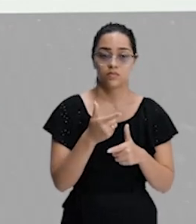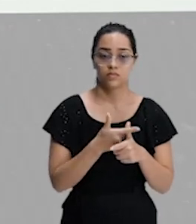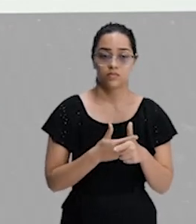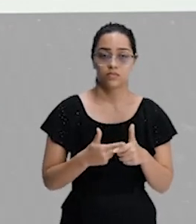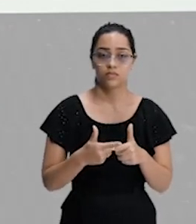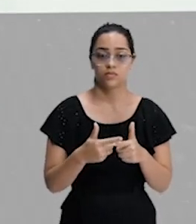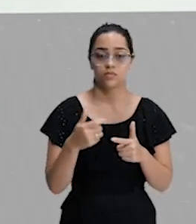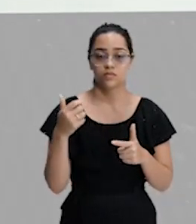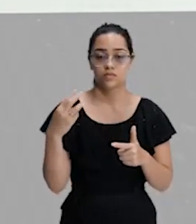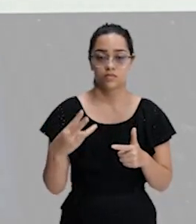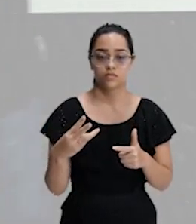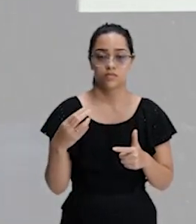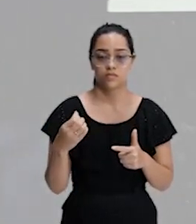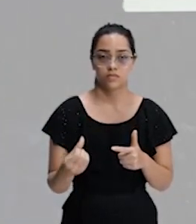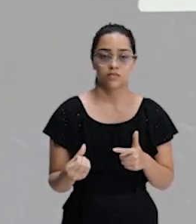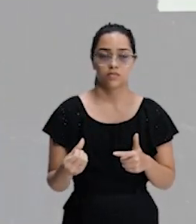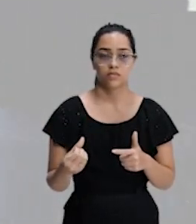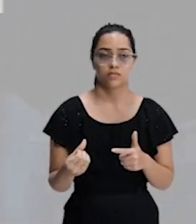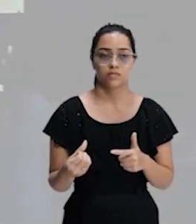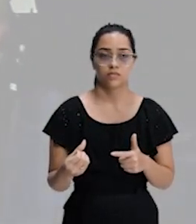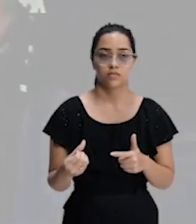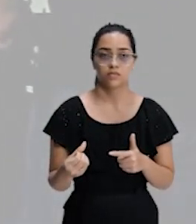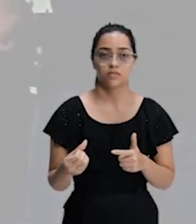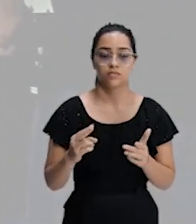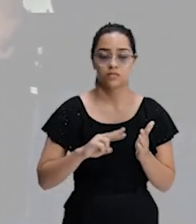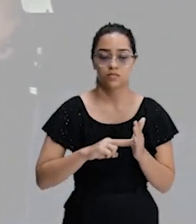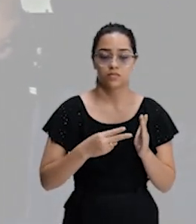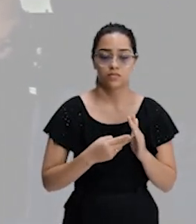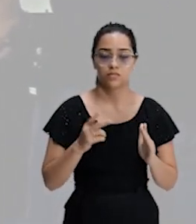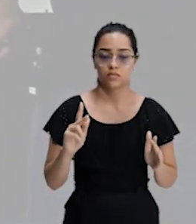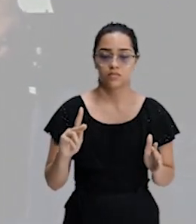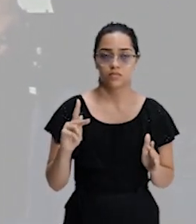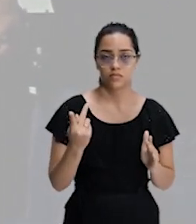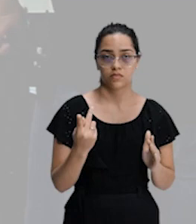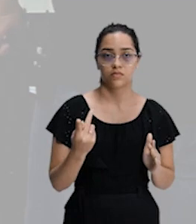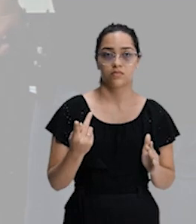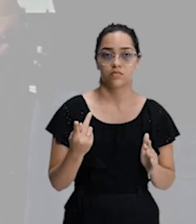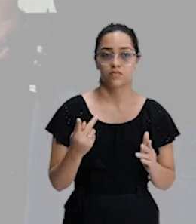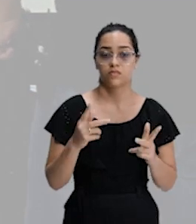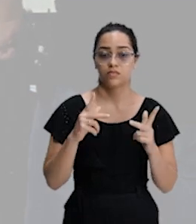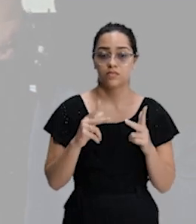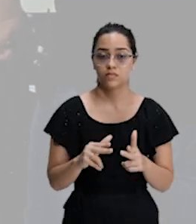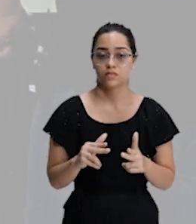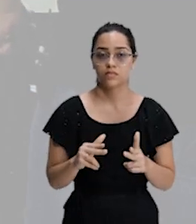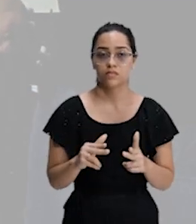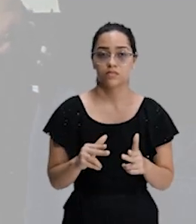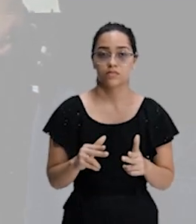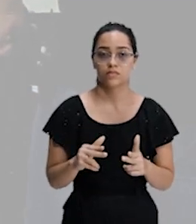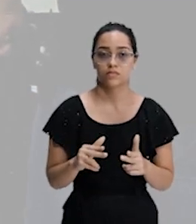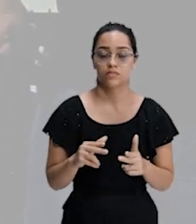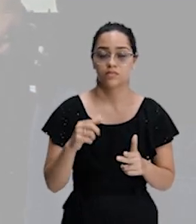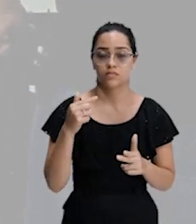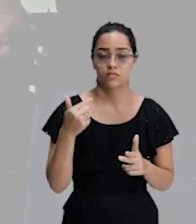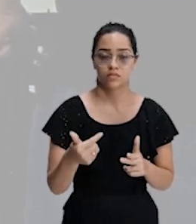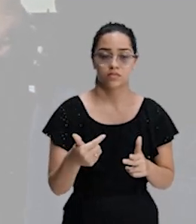dividir ele por 36, ou seja, H vai ser igual